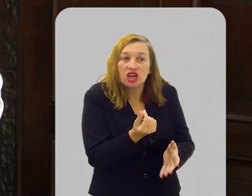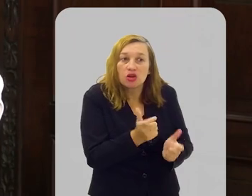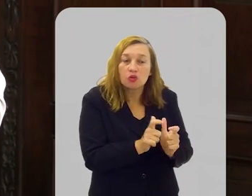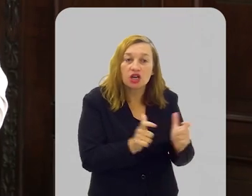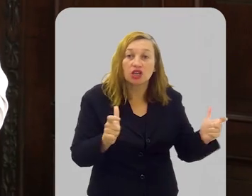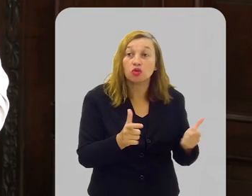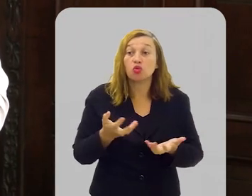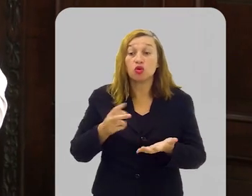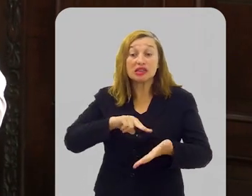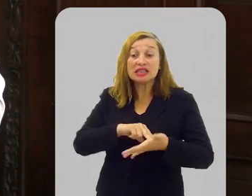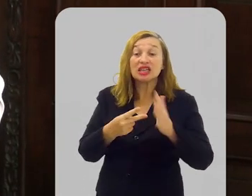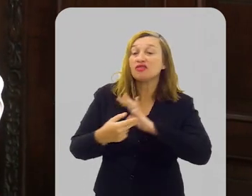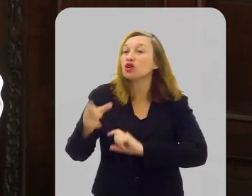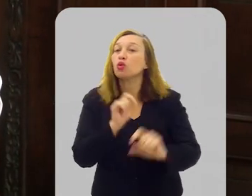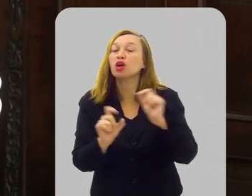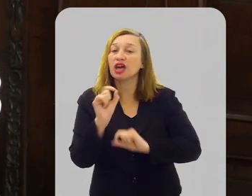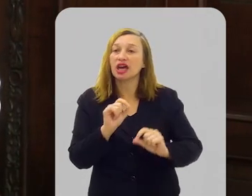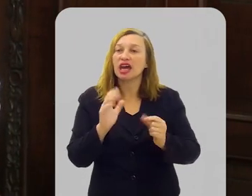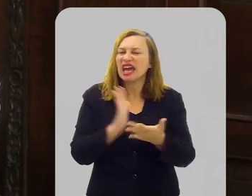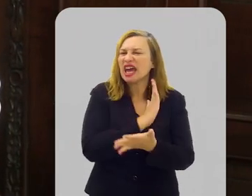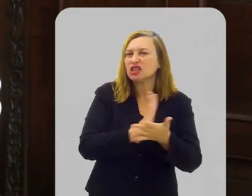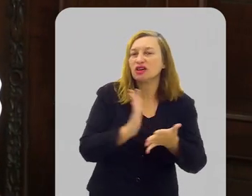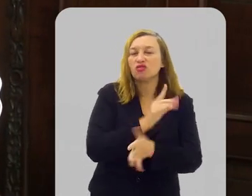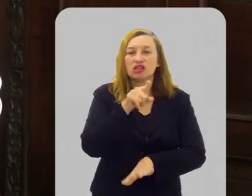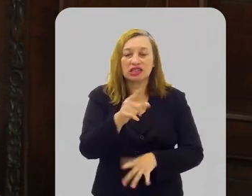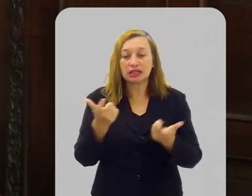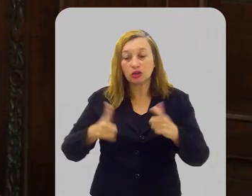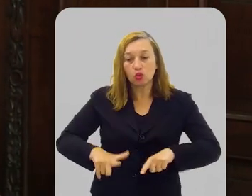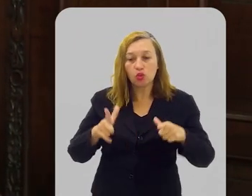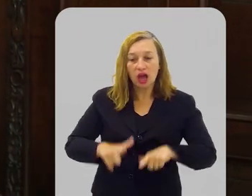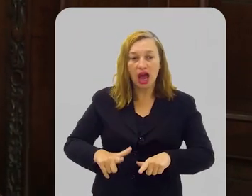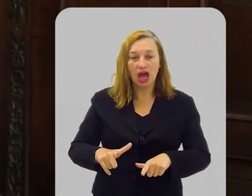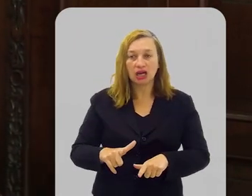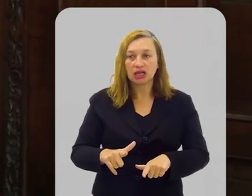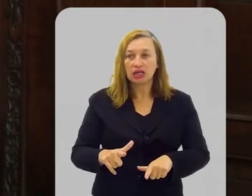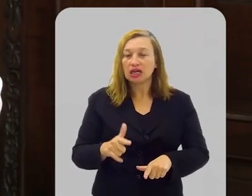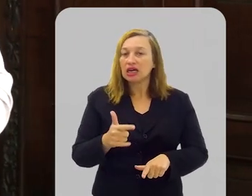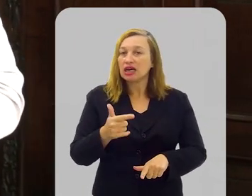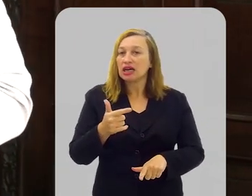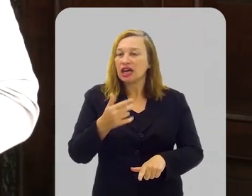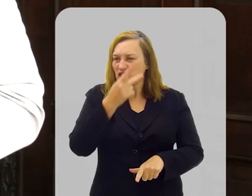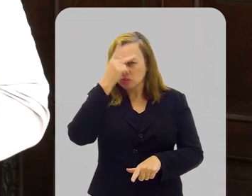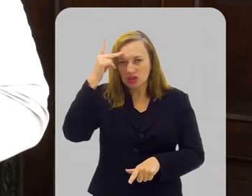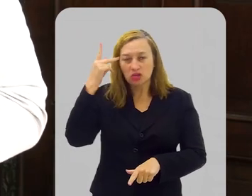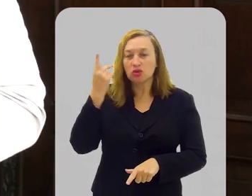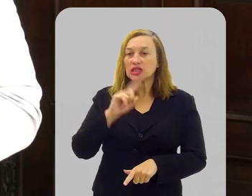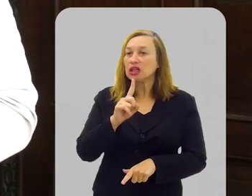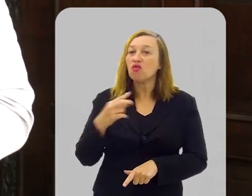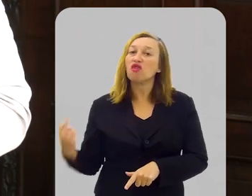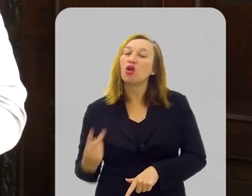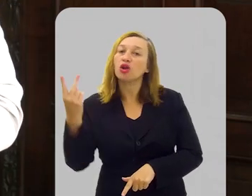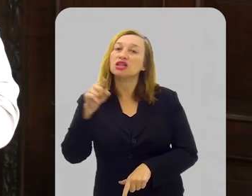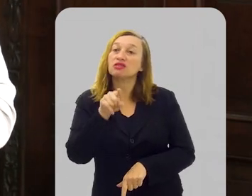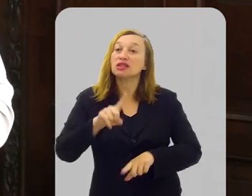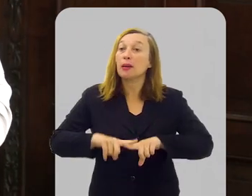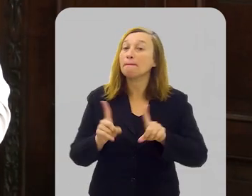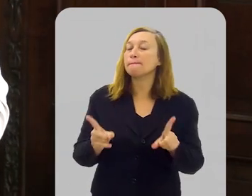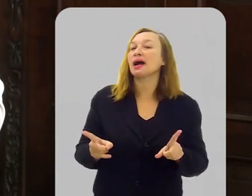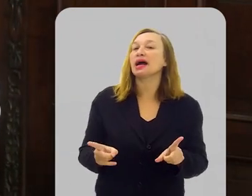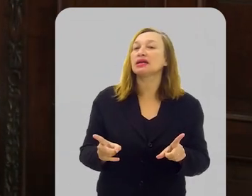você, porque você ainda está no lugar errado. Talvez você não se sinta valorizado, porque você ainda está no lugar